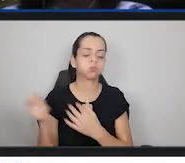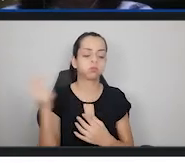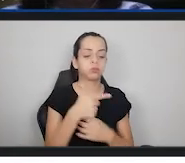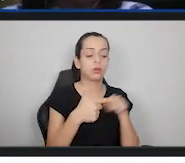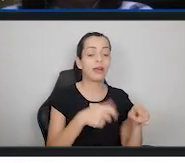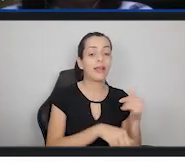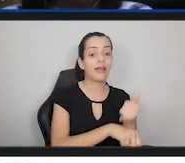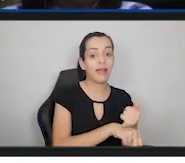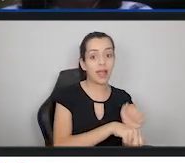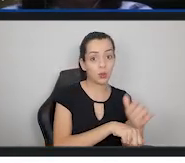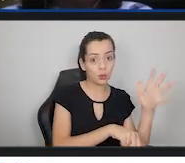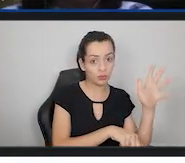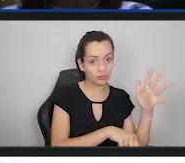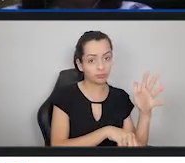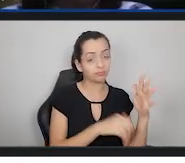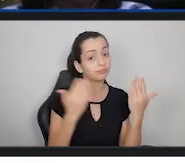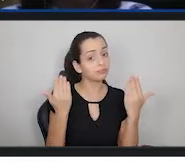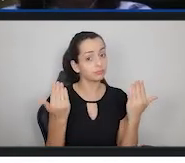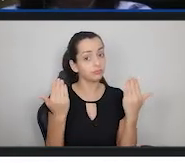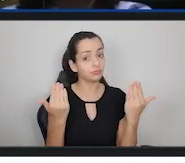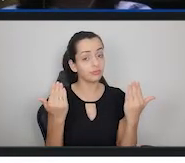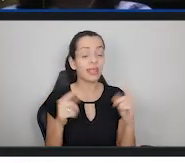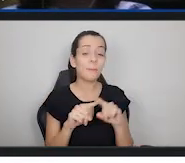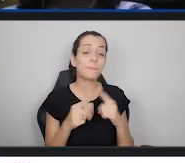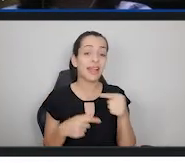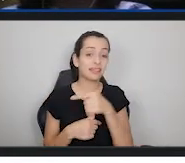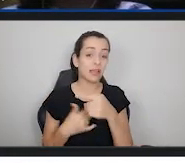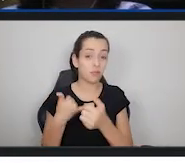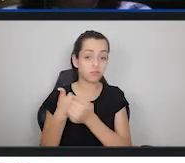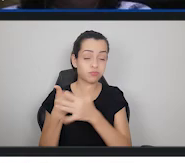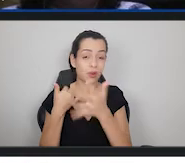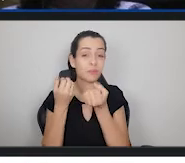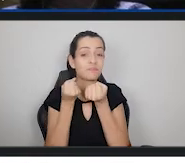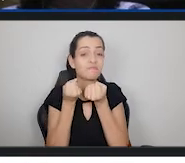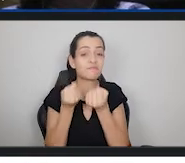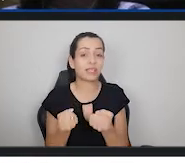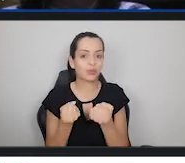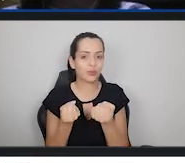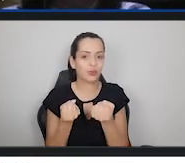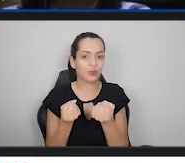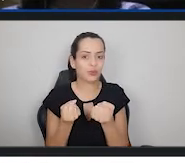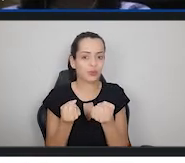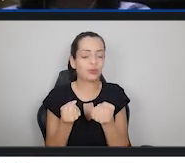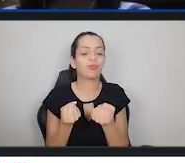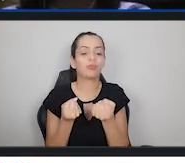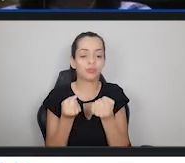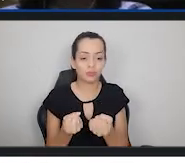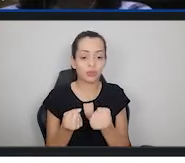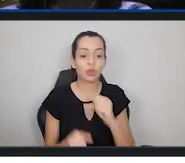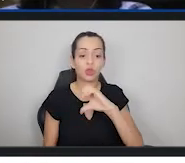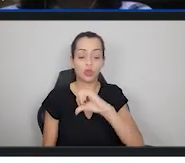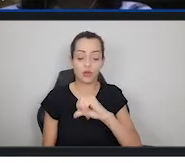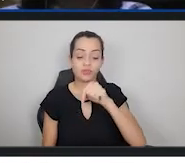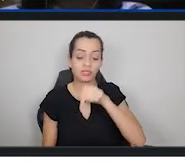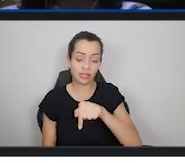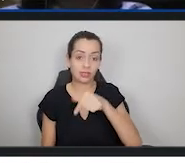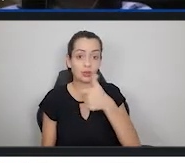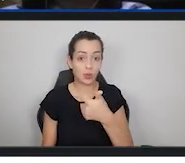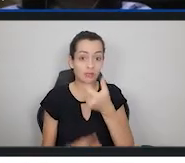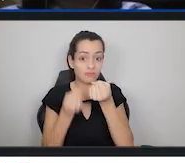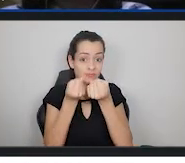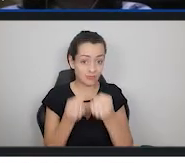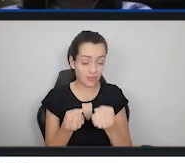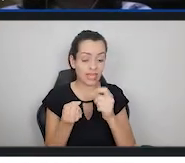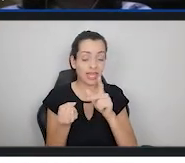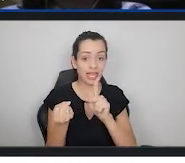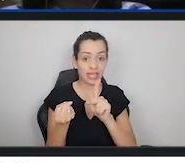muito maior se comparado ao alumínio, que é a questão que eu falei, ele tem uma resistência mecânica menor, mas, em